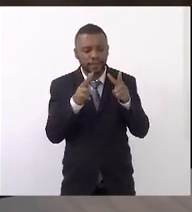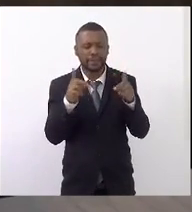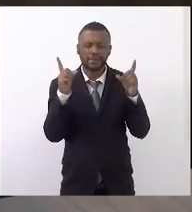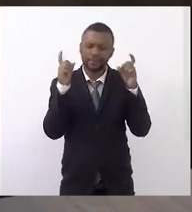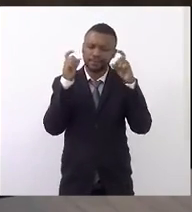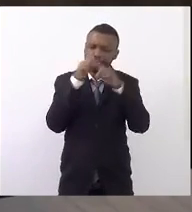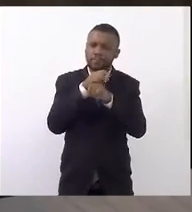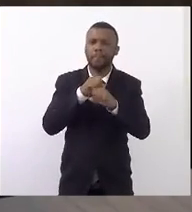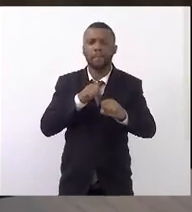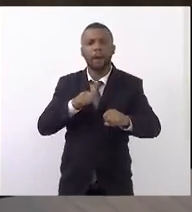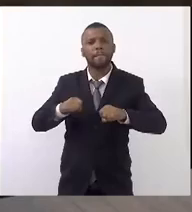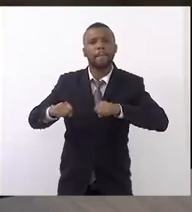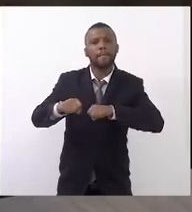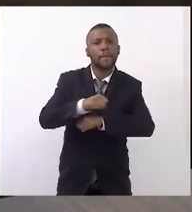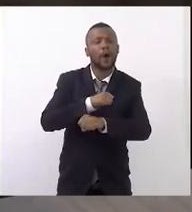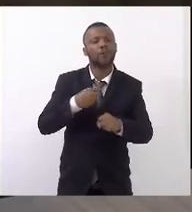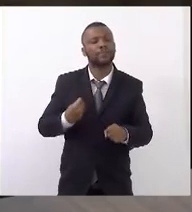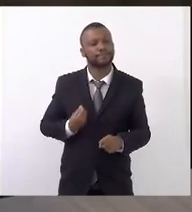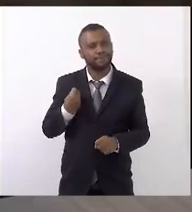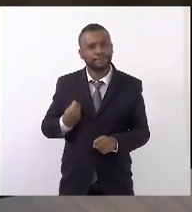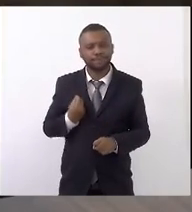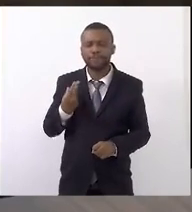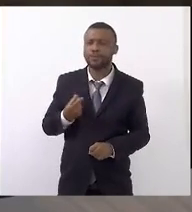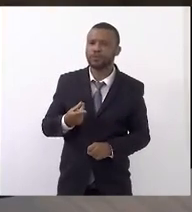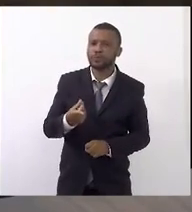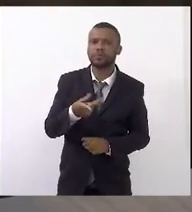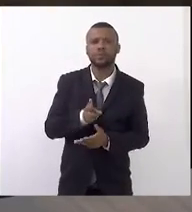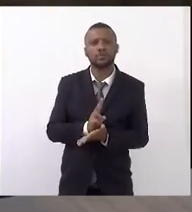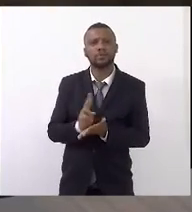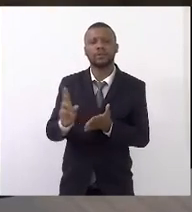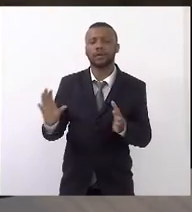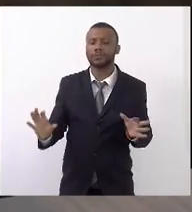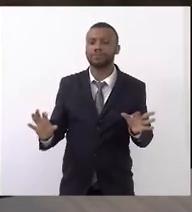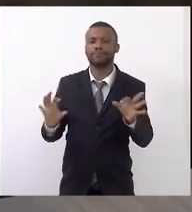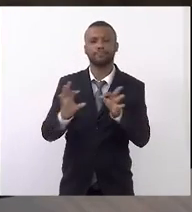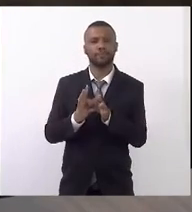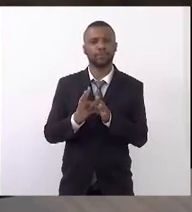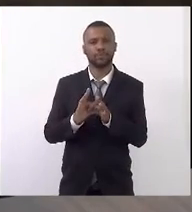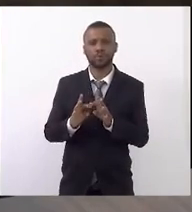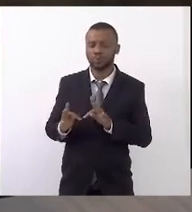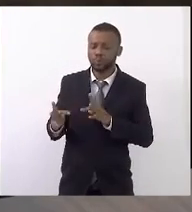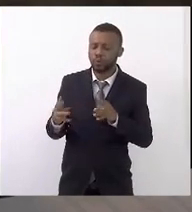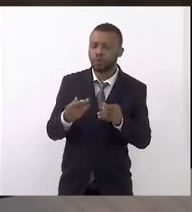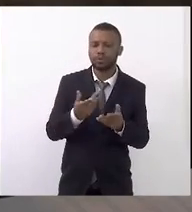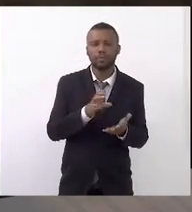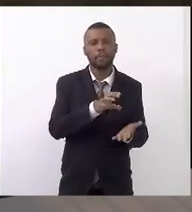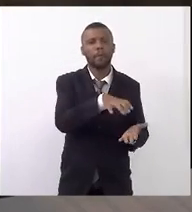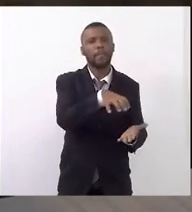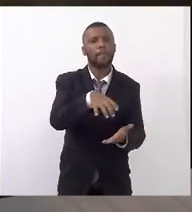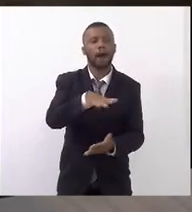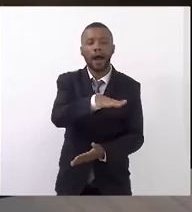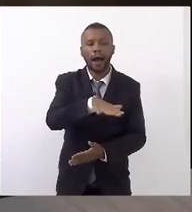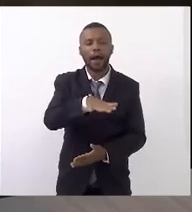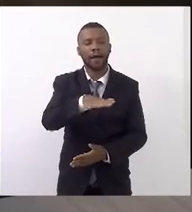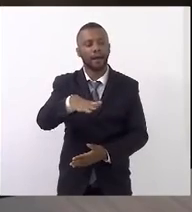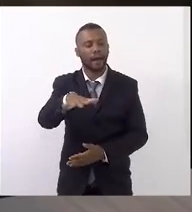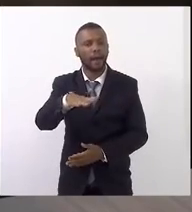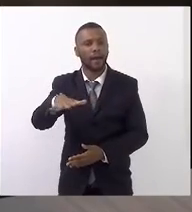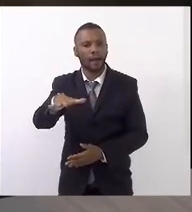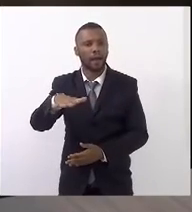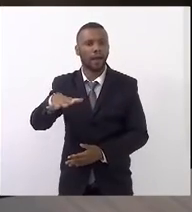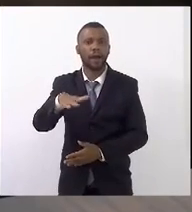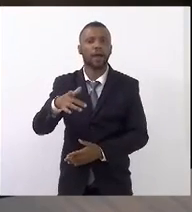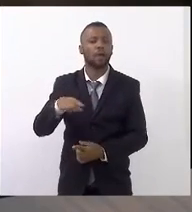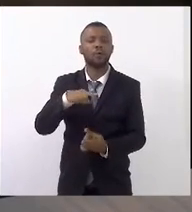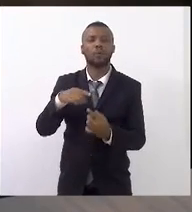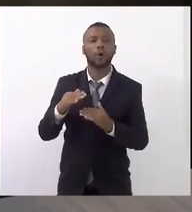dificuldade de permanência, de existência da universidade, se juntaram. Todos os setores, todos os segmentos, e construíram